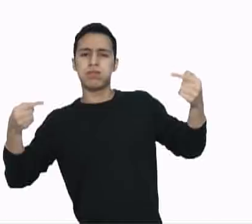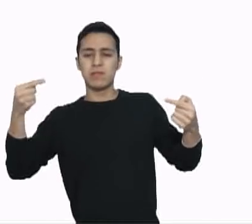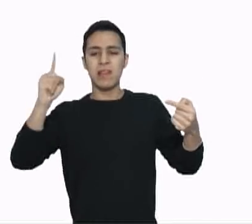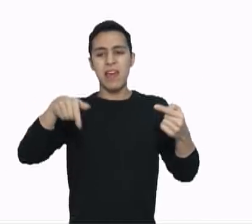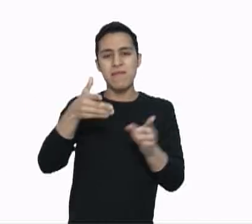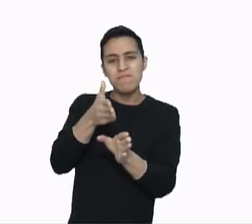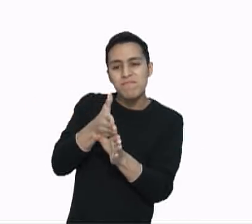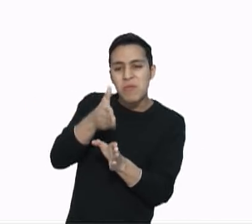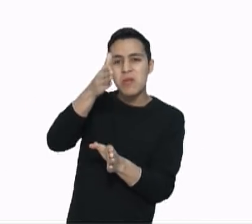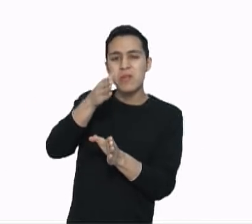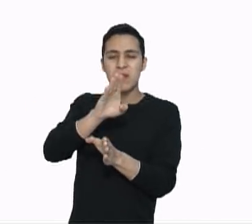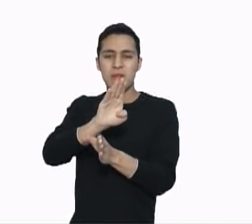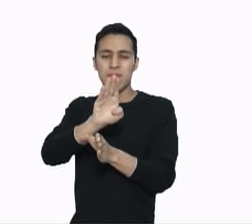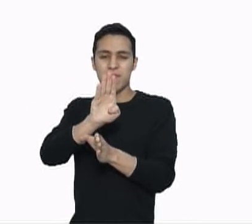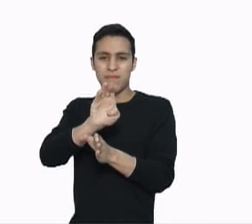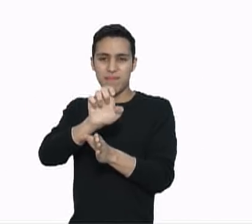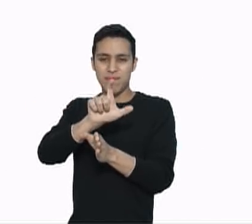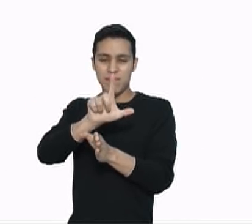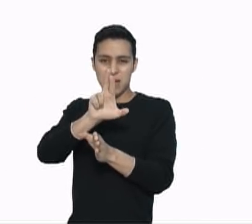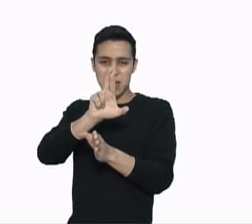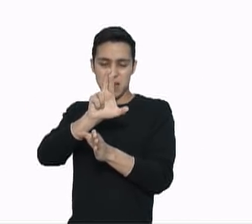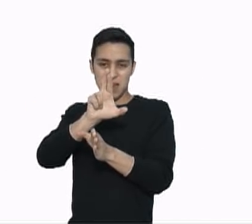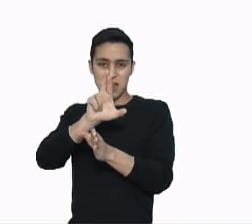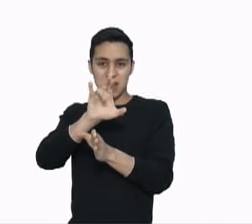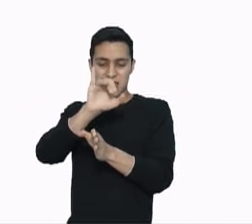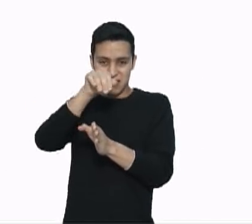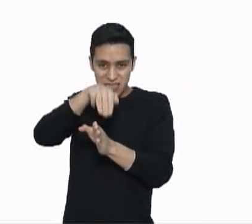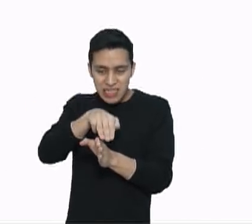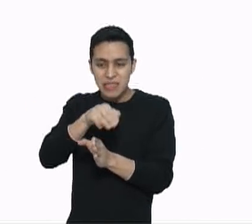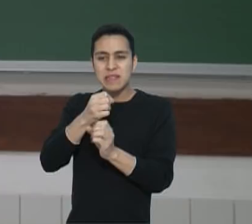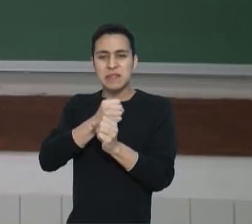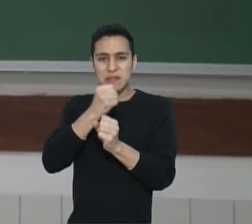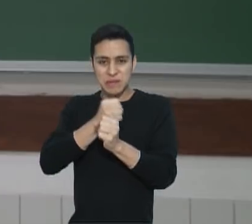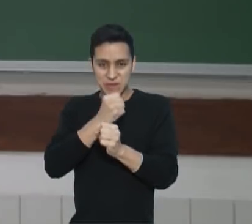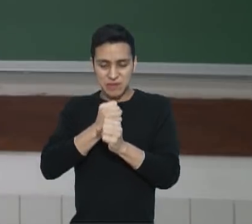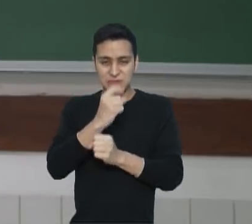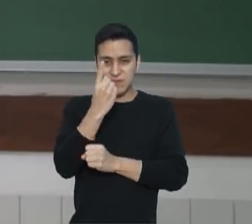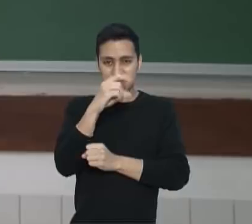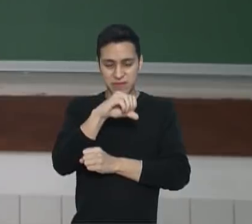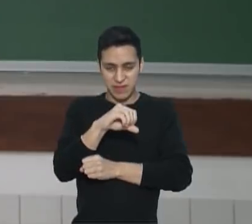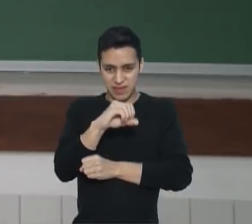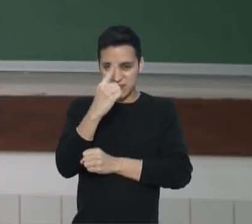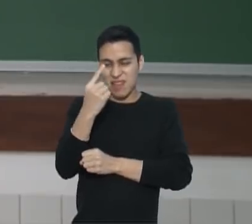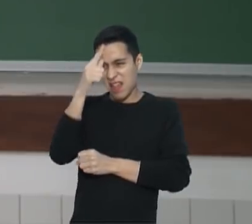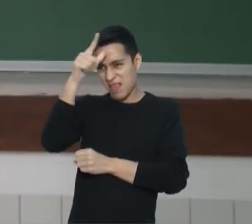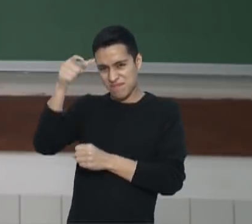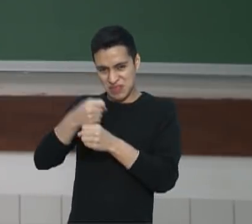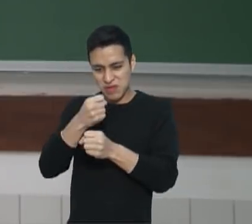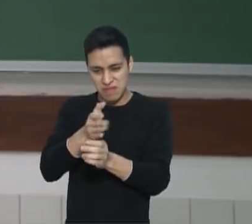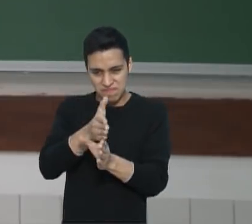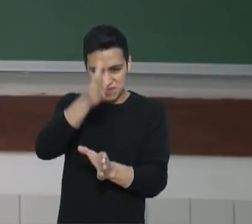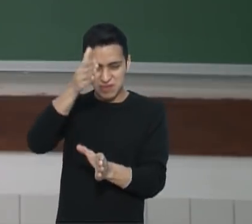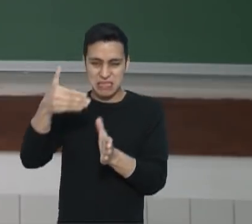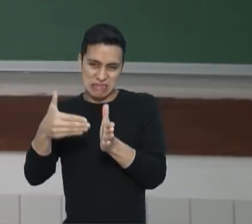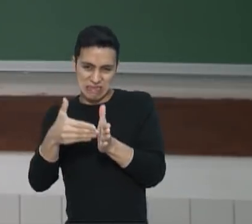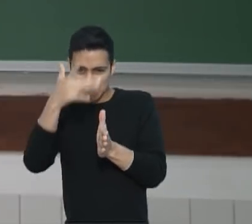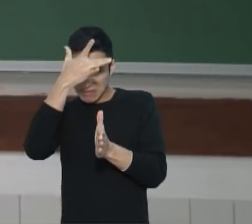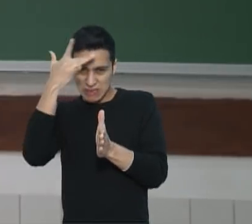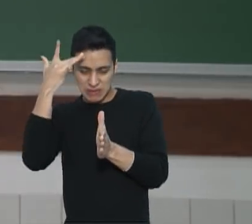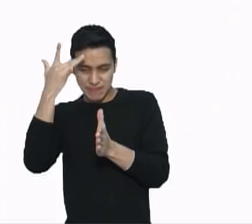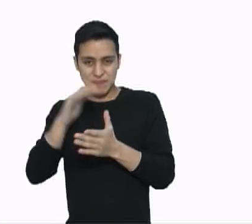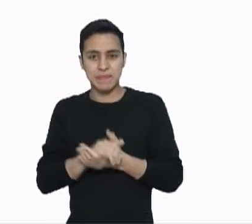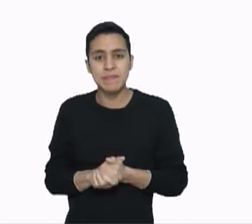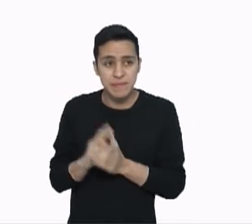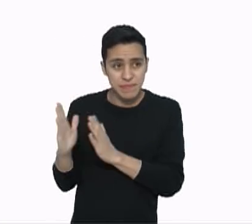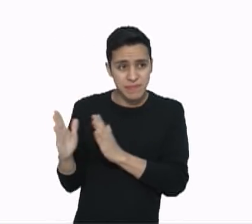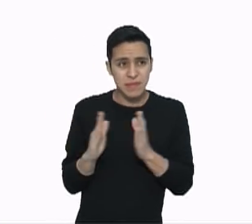de Berlim. Lembra-se? Construído pela Alemanha Socialista em 1961. Ok. A problemática para a aula de hoje é pensarmos no seguinte: o